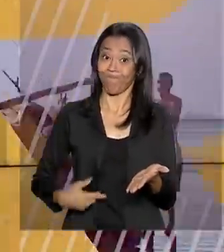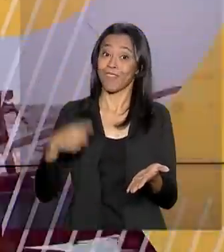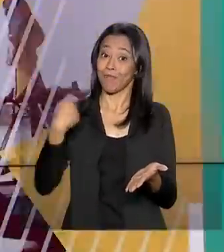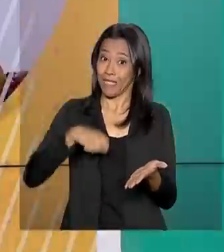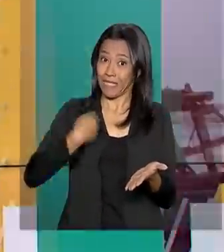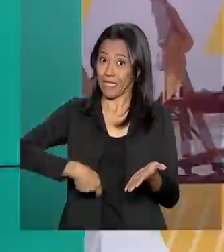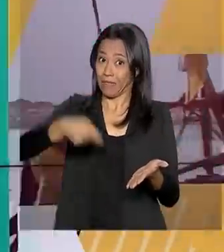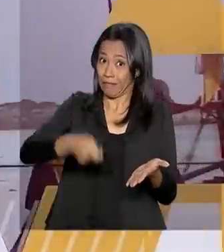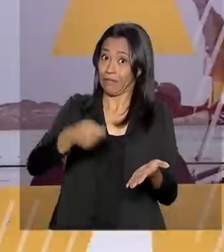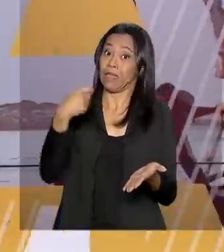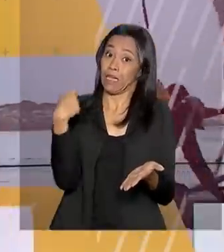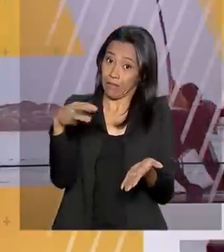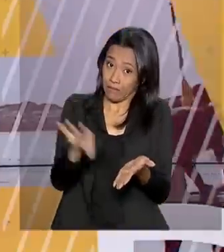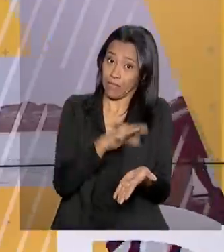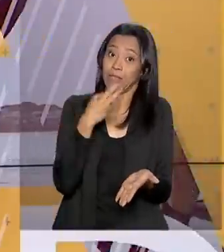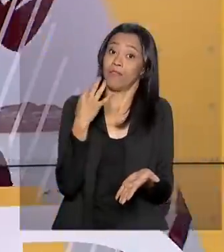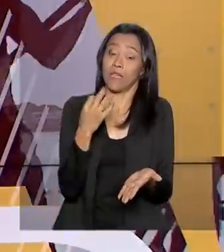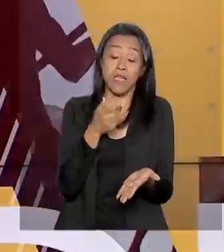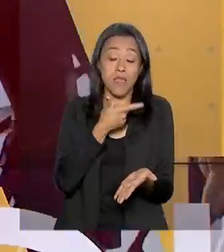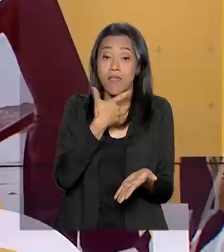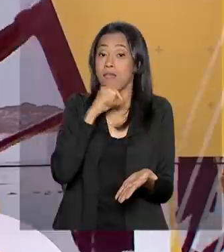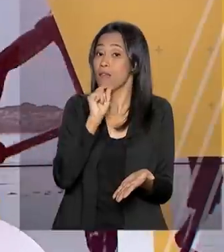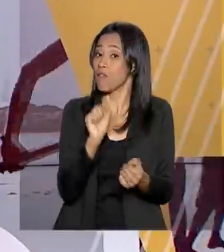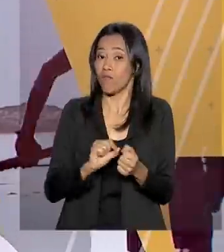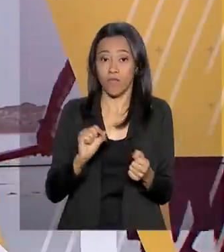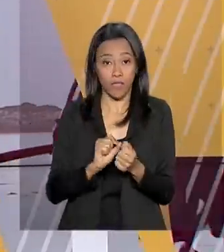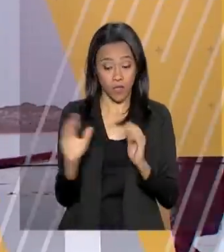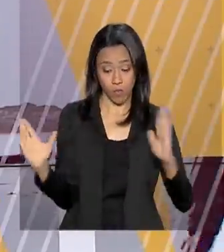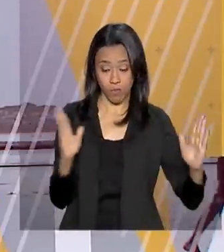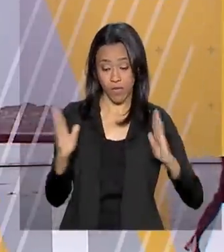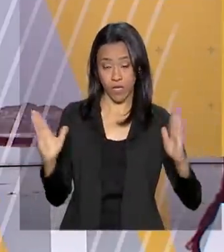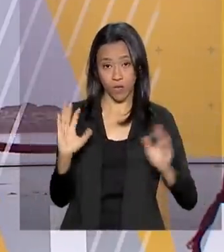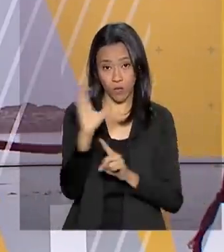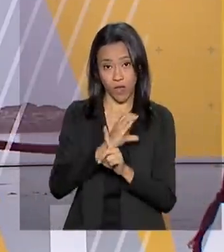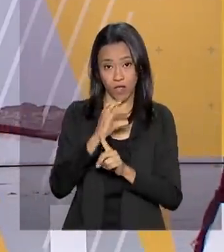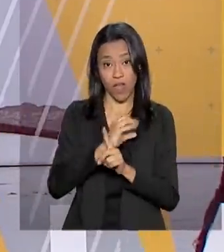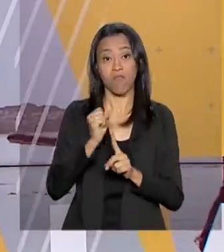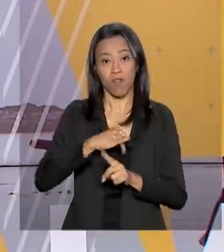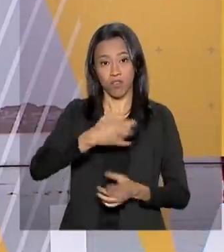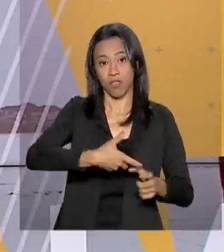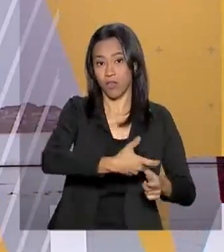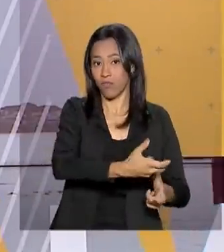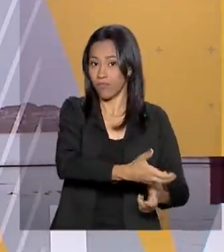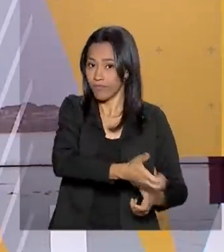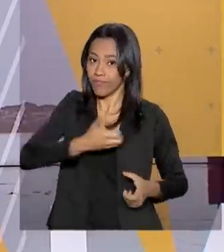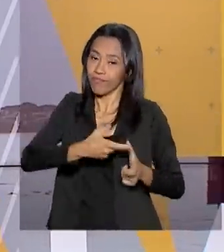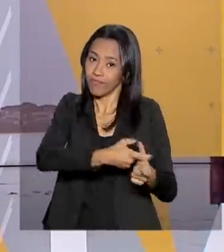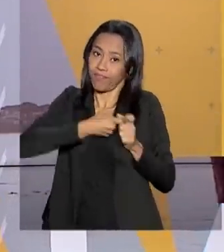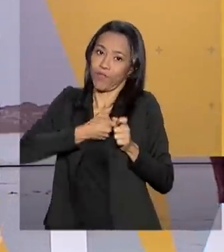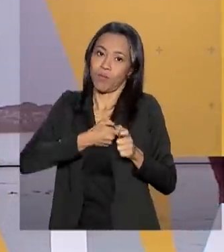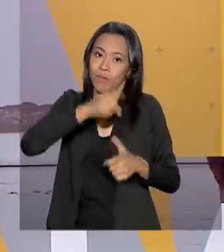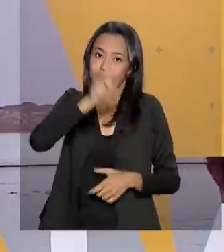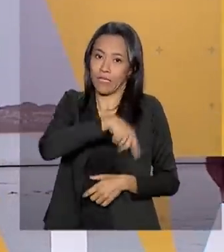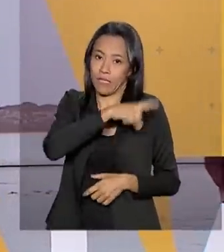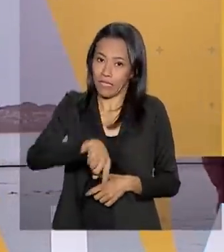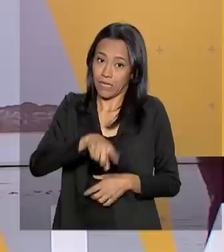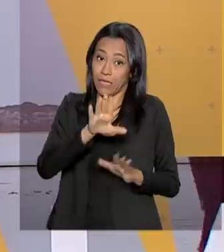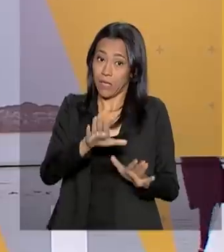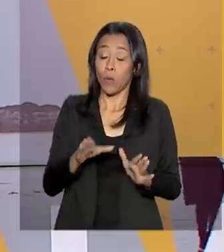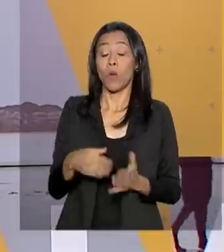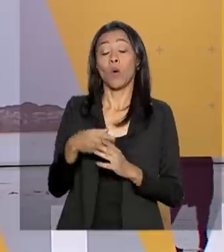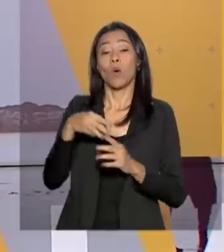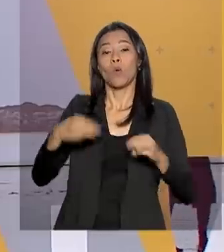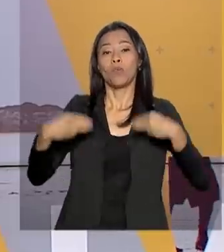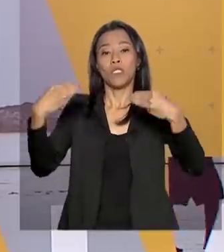registro é obrigatório e quem não se regularizar dentro do prazo pode ter o benefício suspenso. O Ministério da Cidadania organizou um